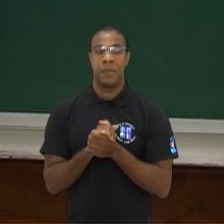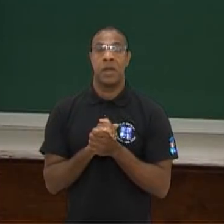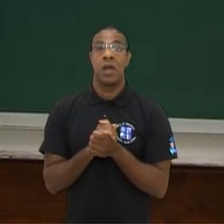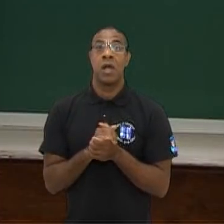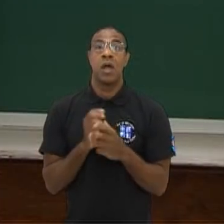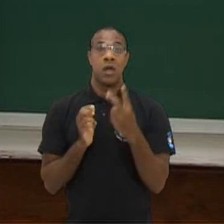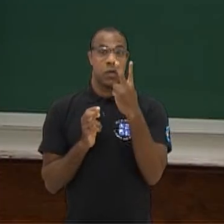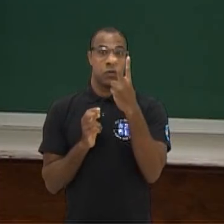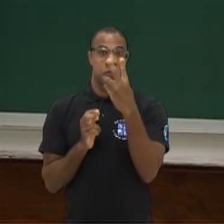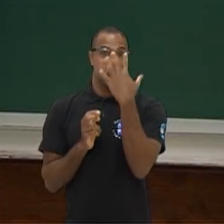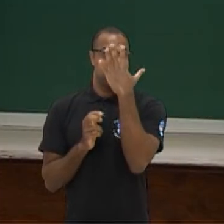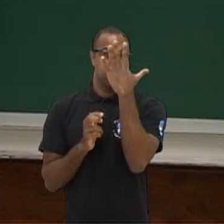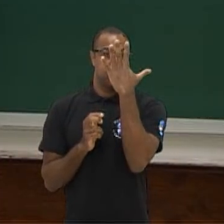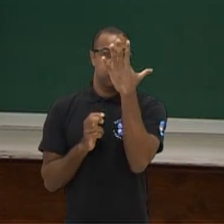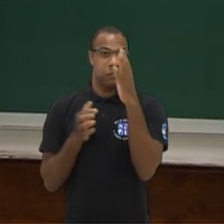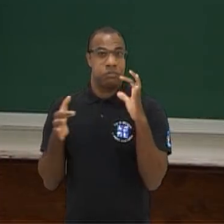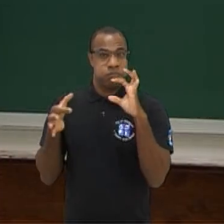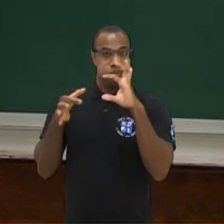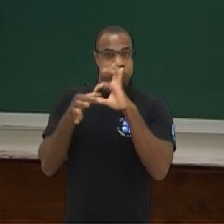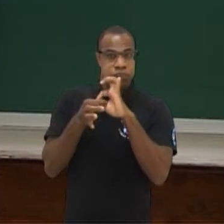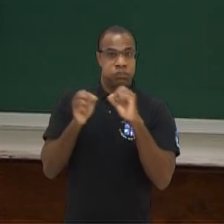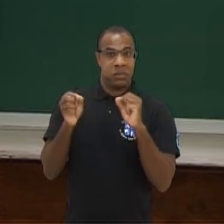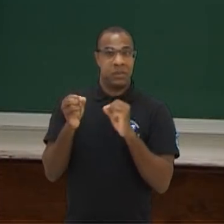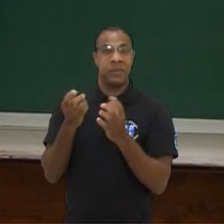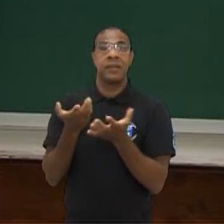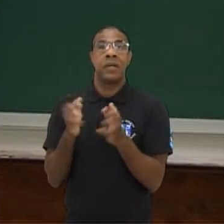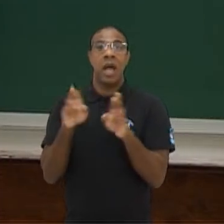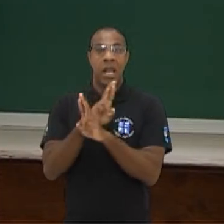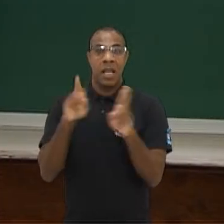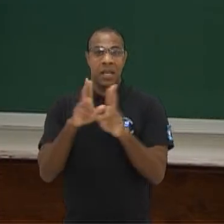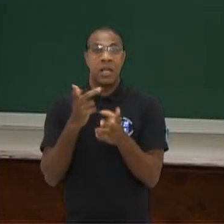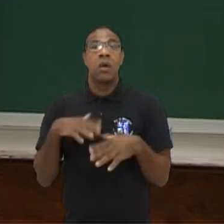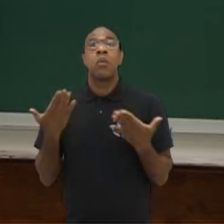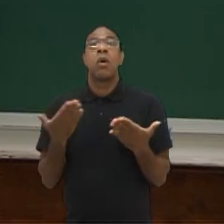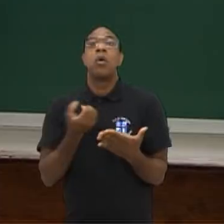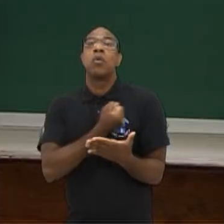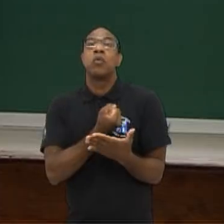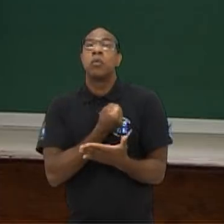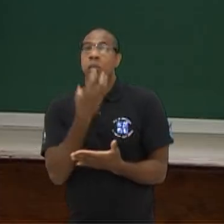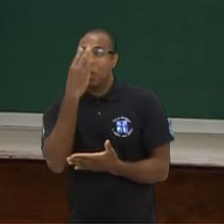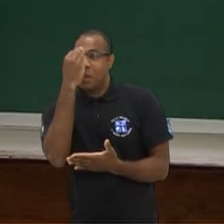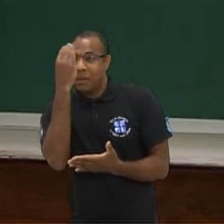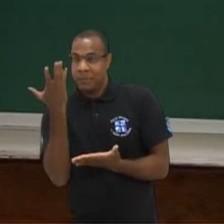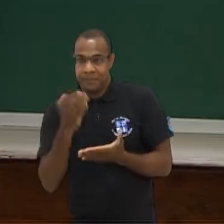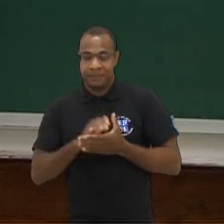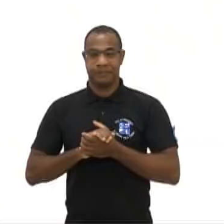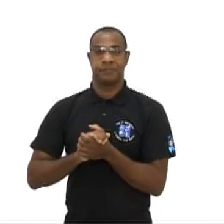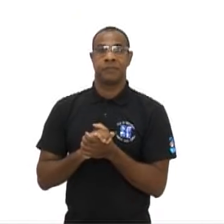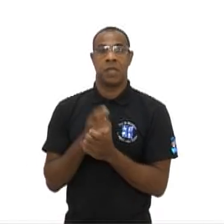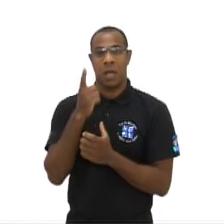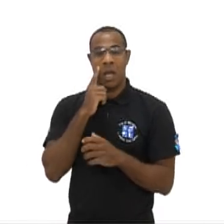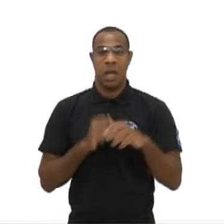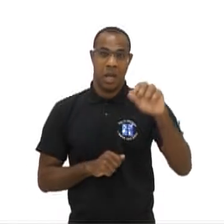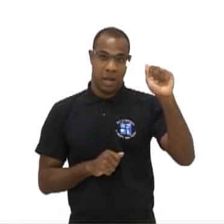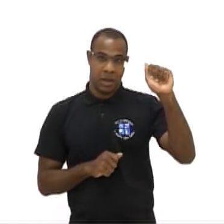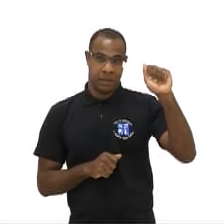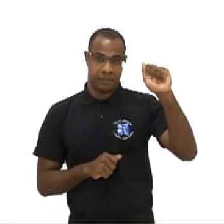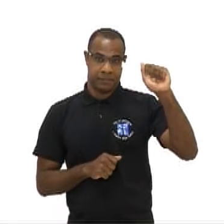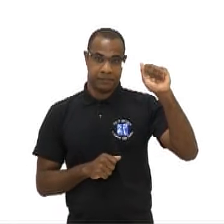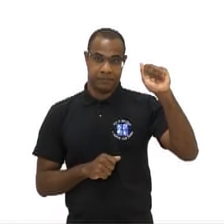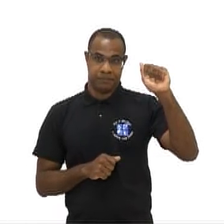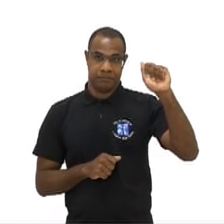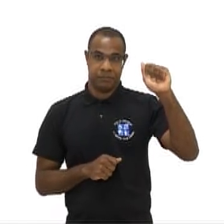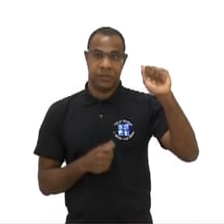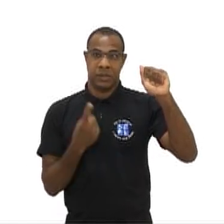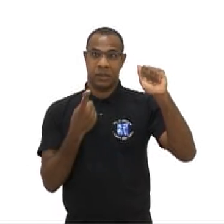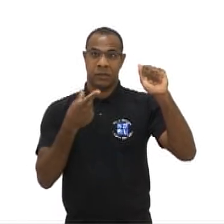Dois espelhos realizam uma associação entre si. Qual será o número de imagens formadas se o ângulo for? Então vamos na letra A. Um ângulo em questão de